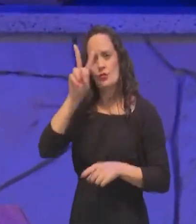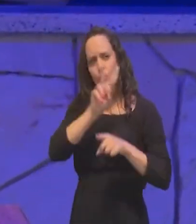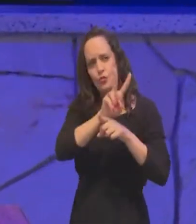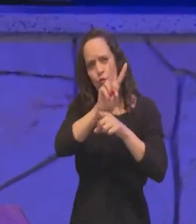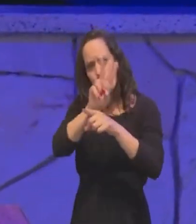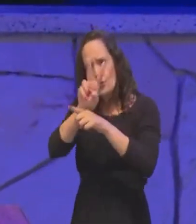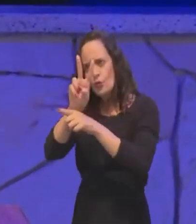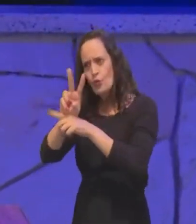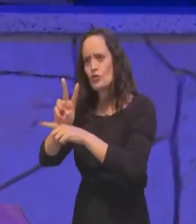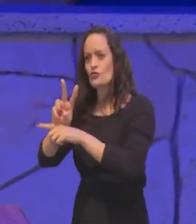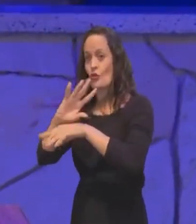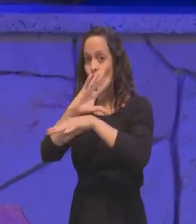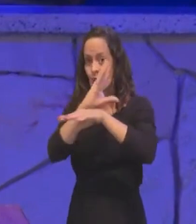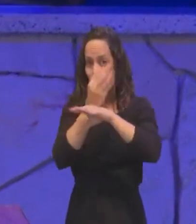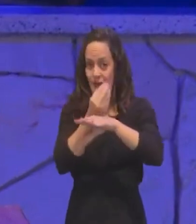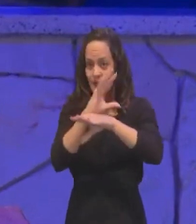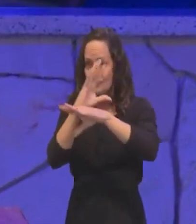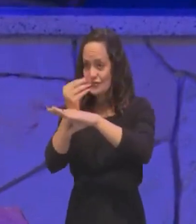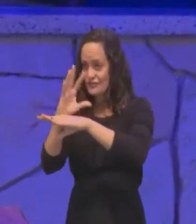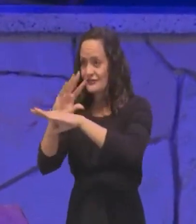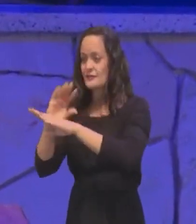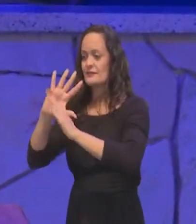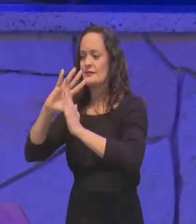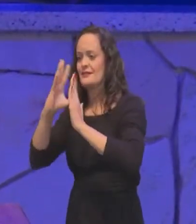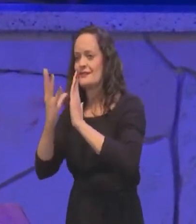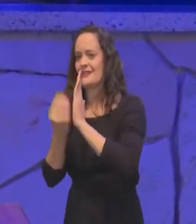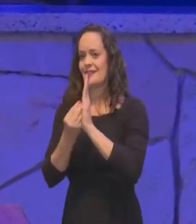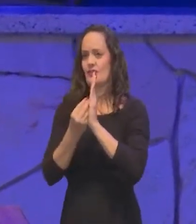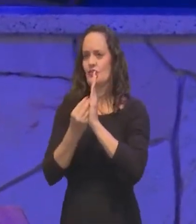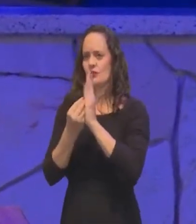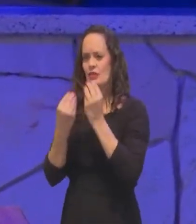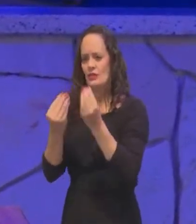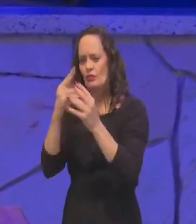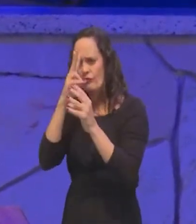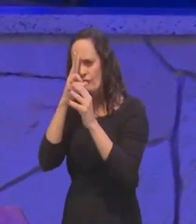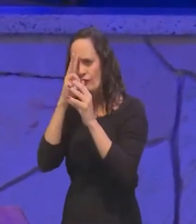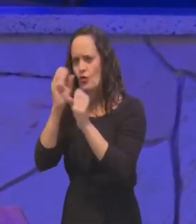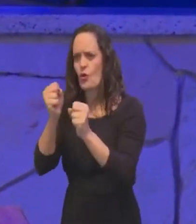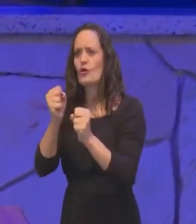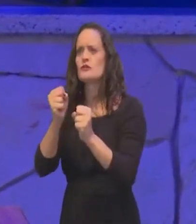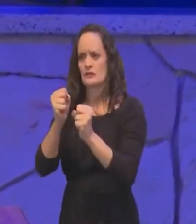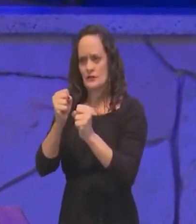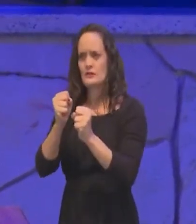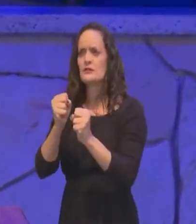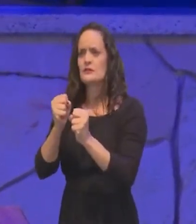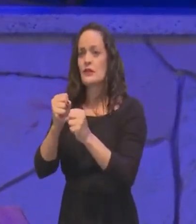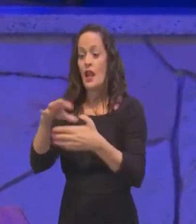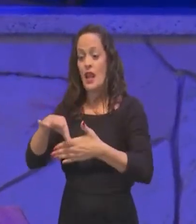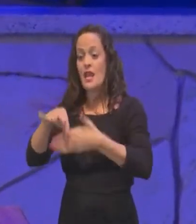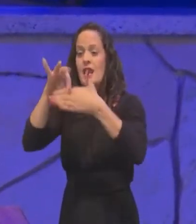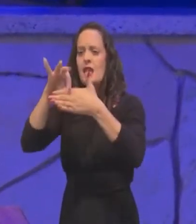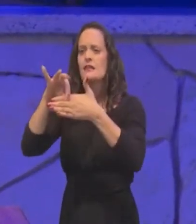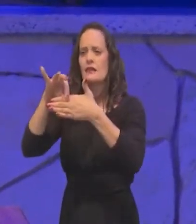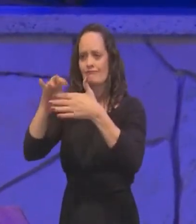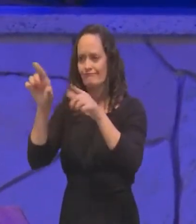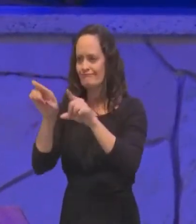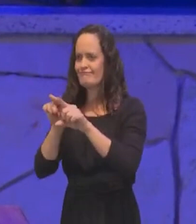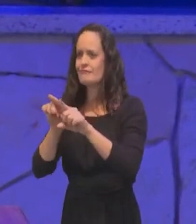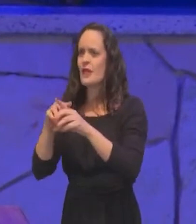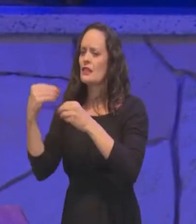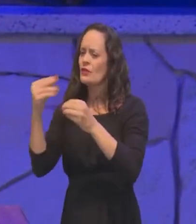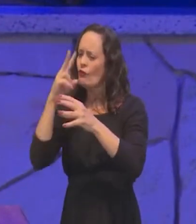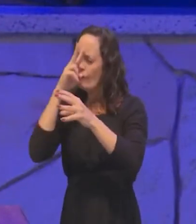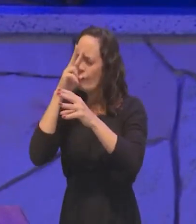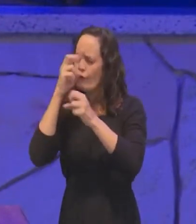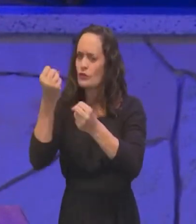como igreja. Que o Senhor fortaleça as igrejas. Que o Senhor fortaleça as lideranças. Que o Senhor fortaleça